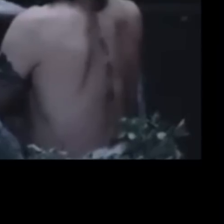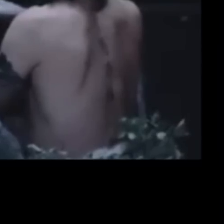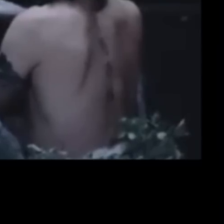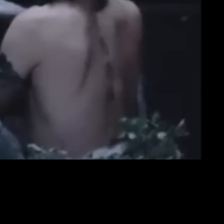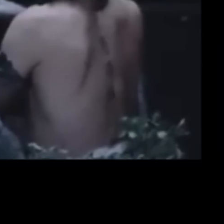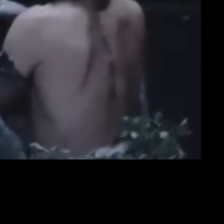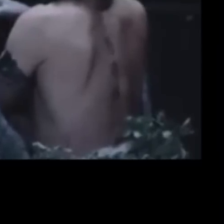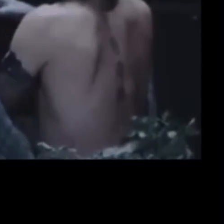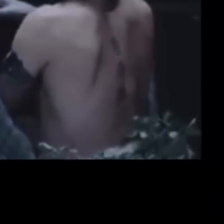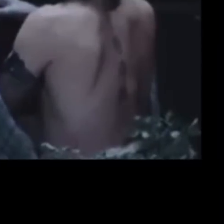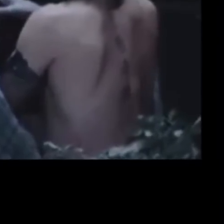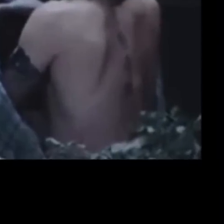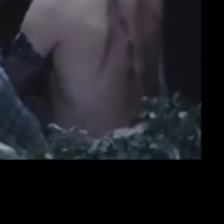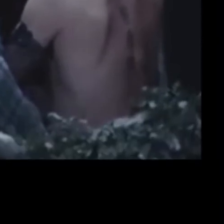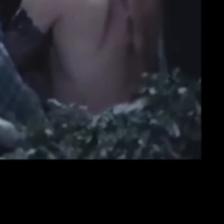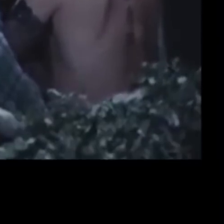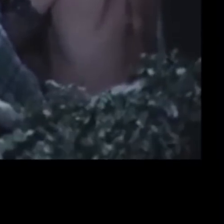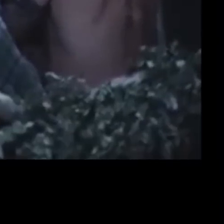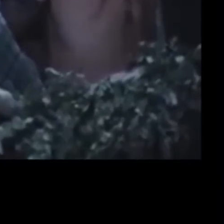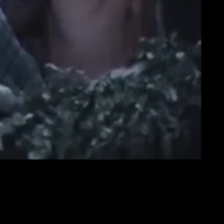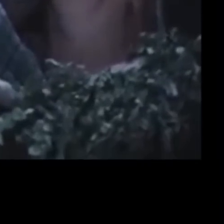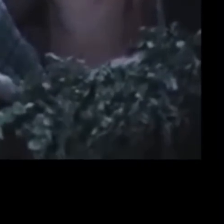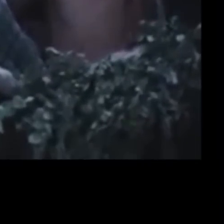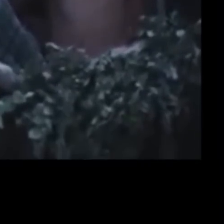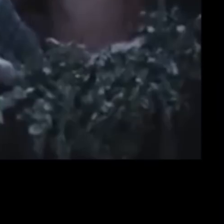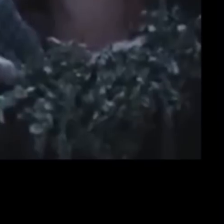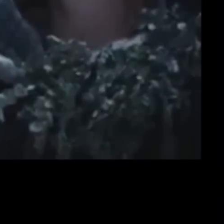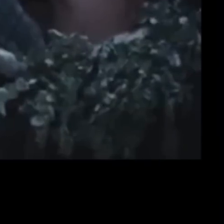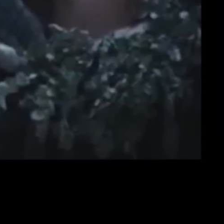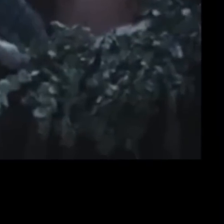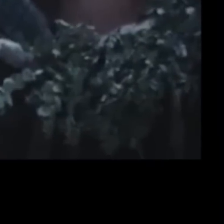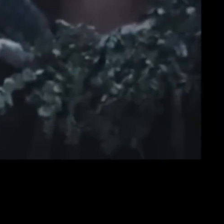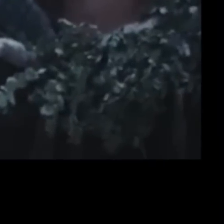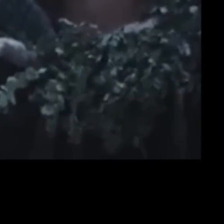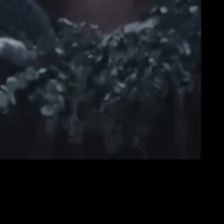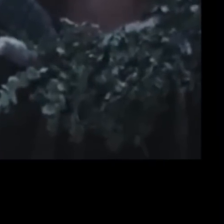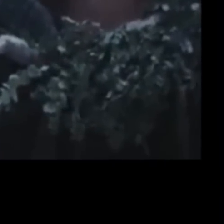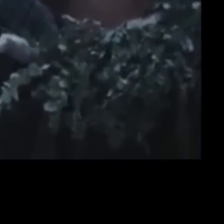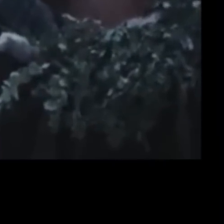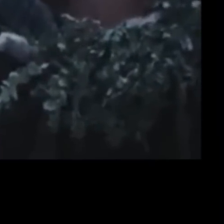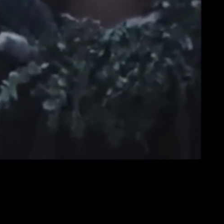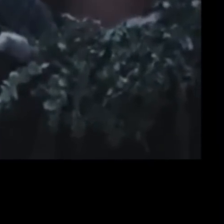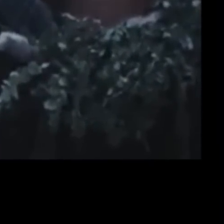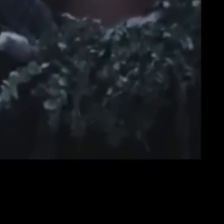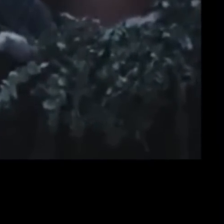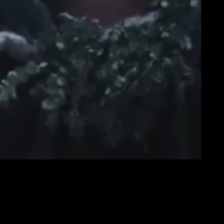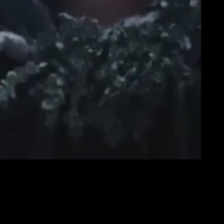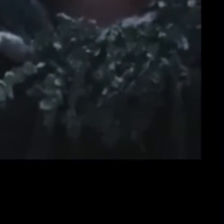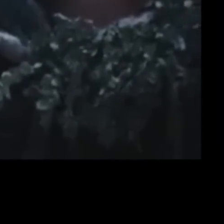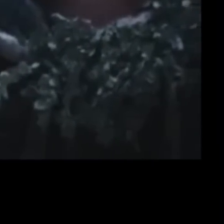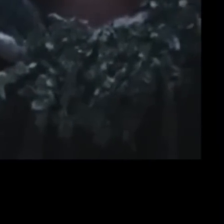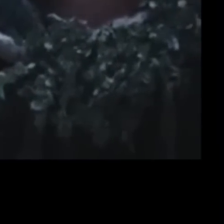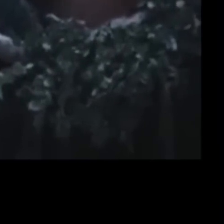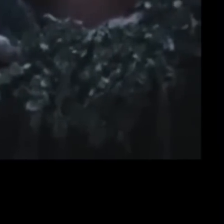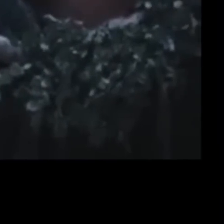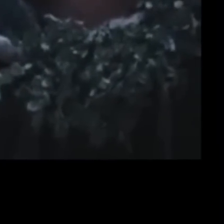Não tenho medo da morte, mas sim medo de morrer.